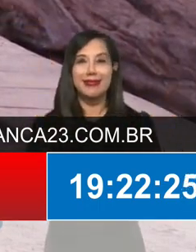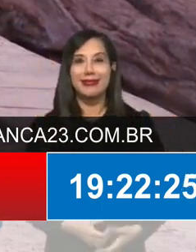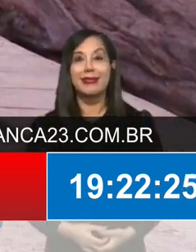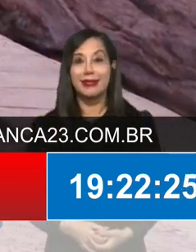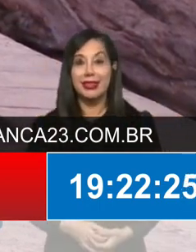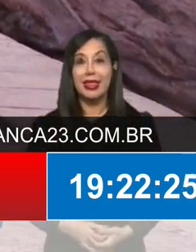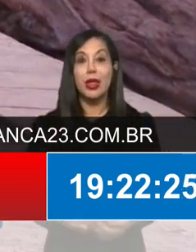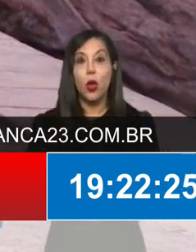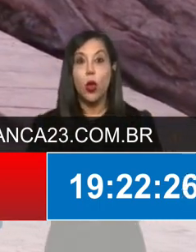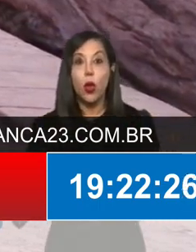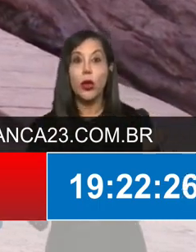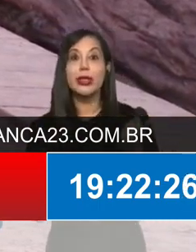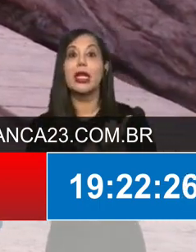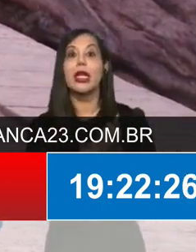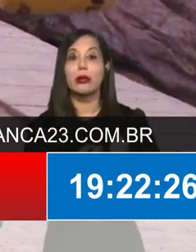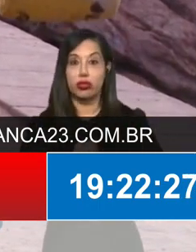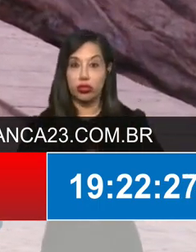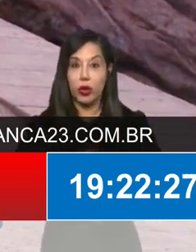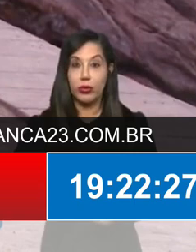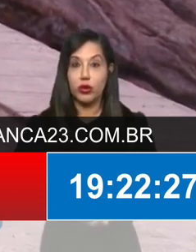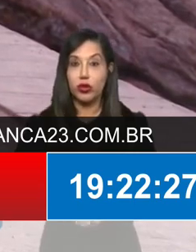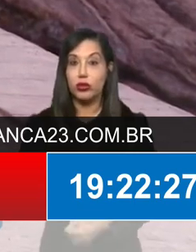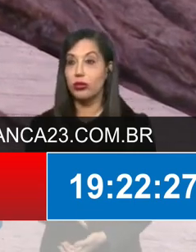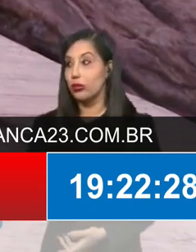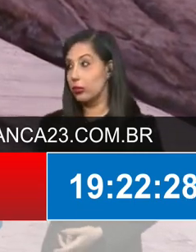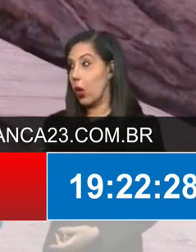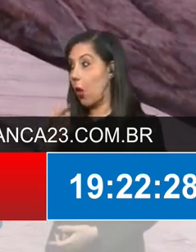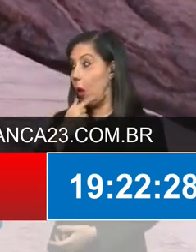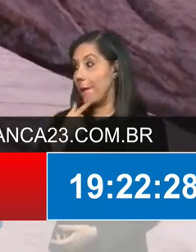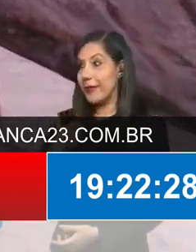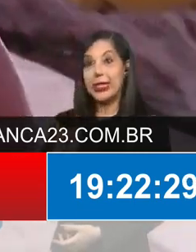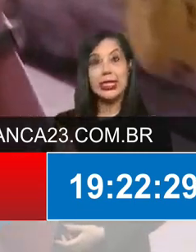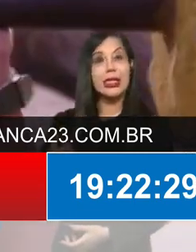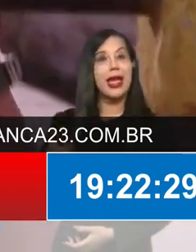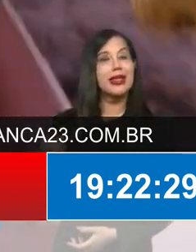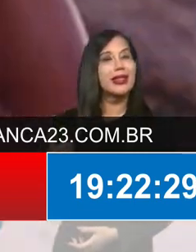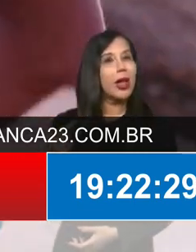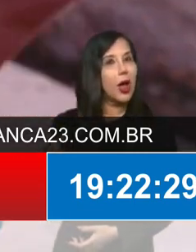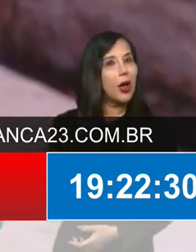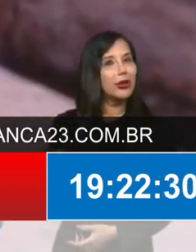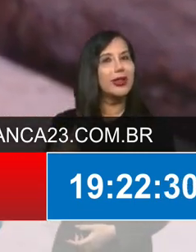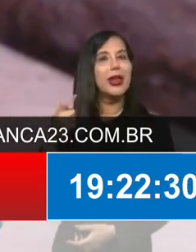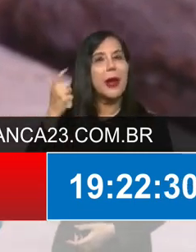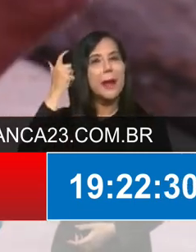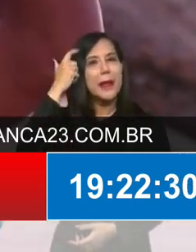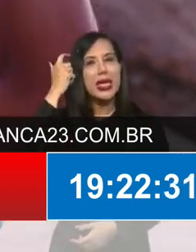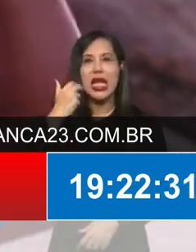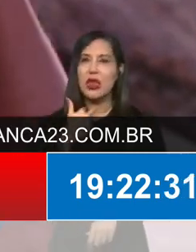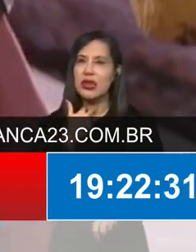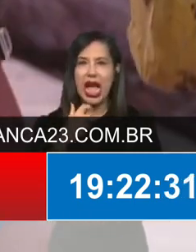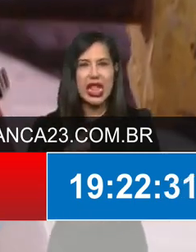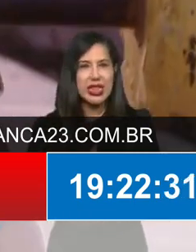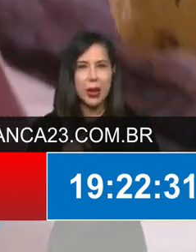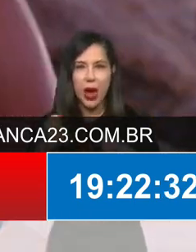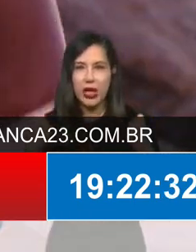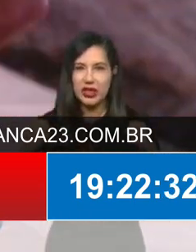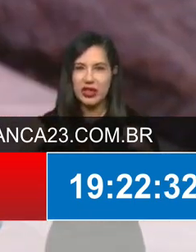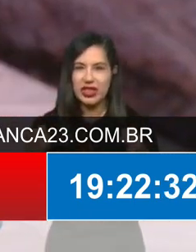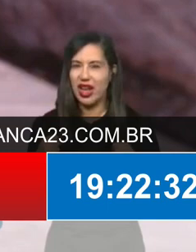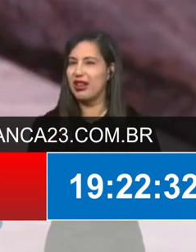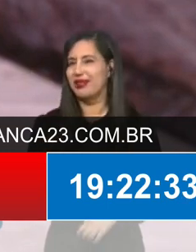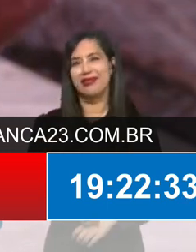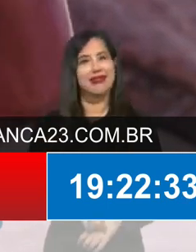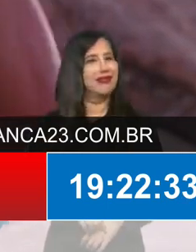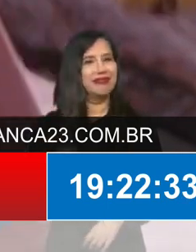Para o auxiliar de serviços gerais João Pedro, de 26 anos, aquela história de não ter tempo para se exercitar não